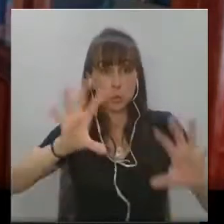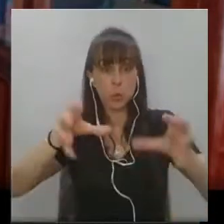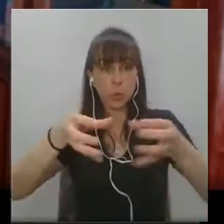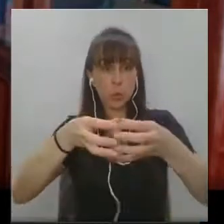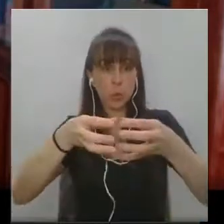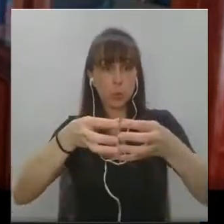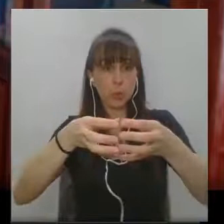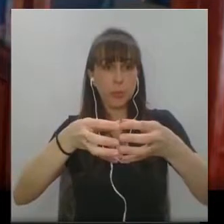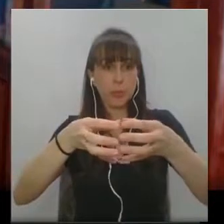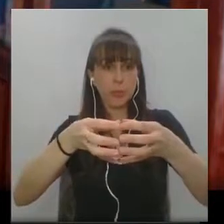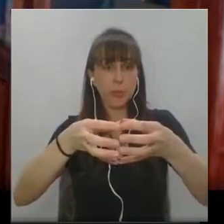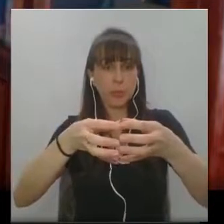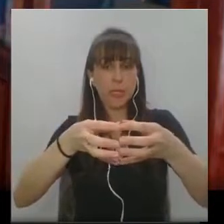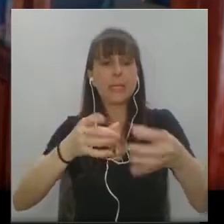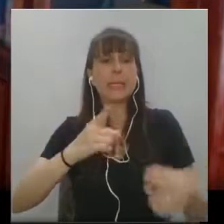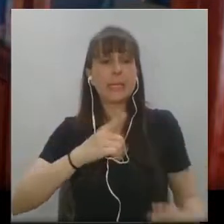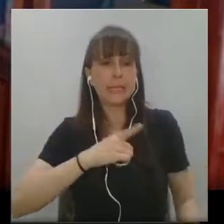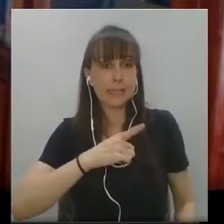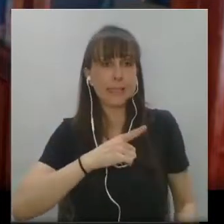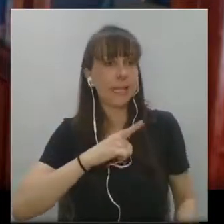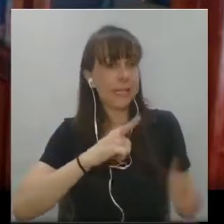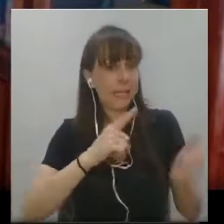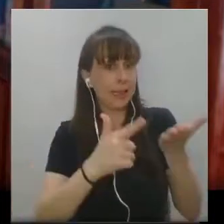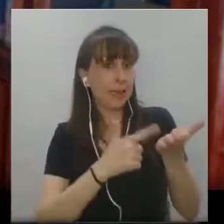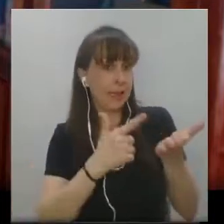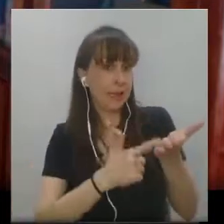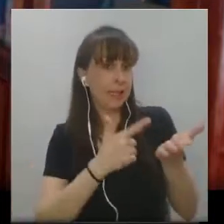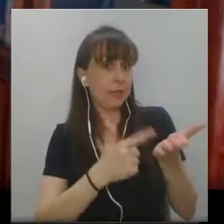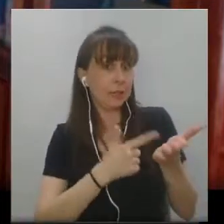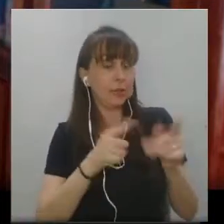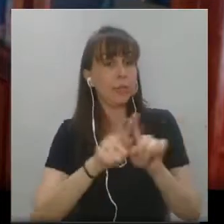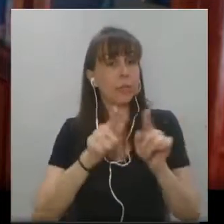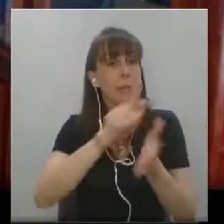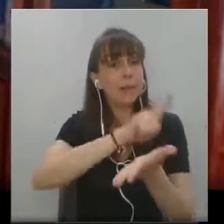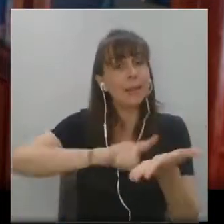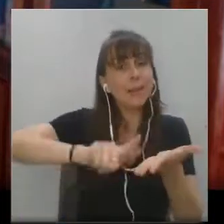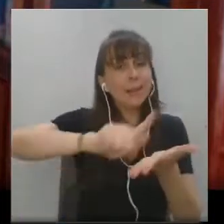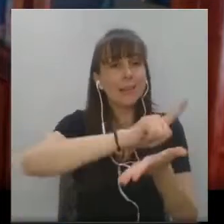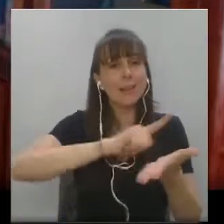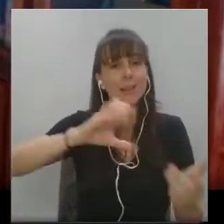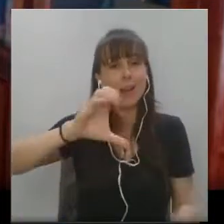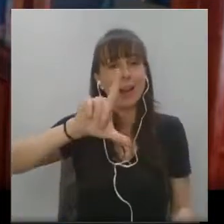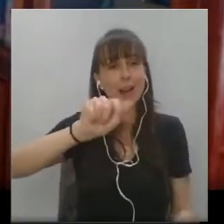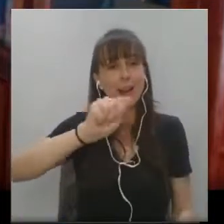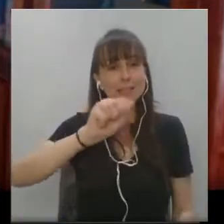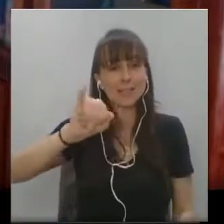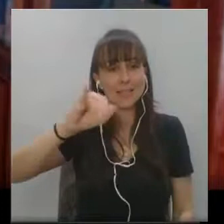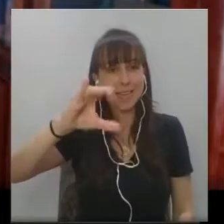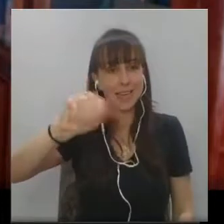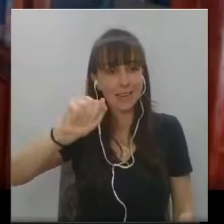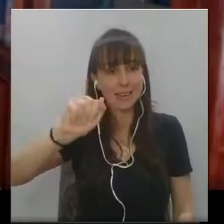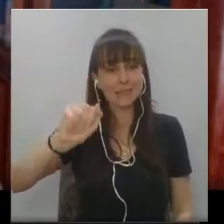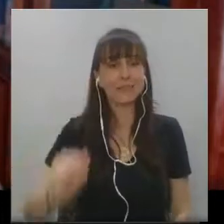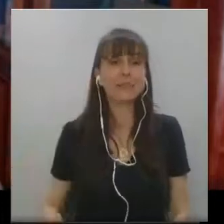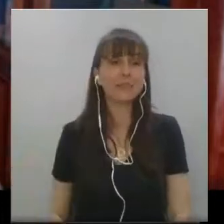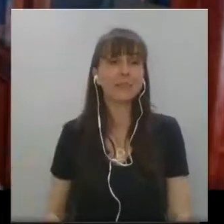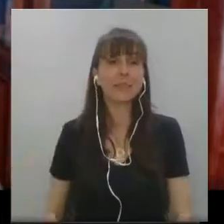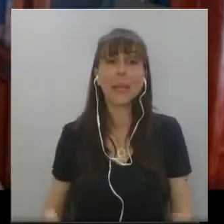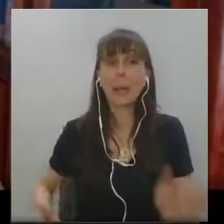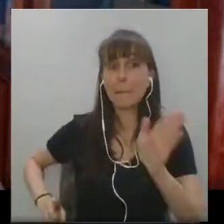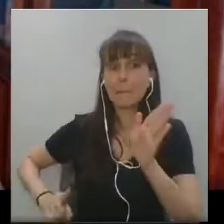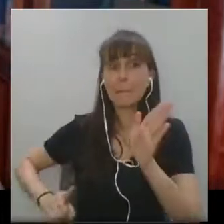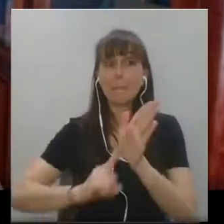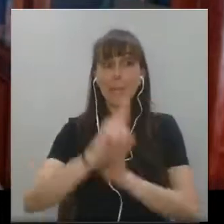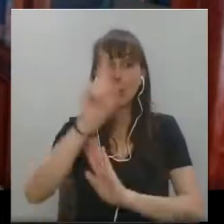grupo a gente aborda sobre livros e literatura clássica, Ó, tá? legal. A pergunta vem da